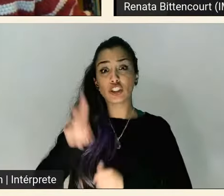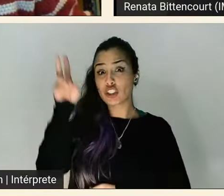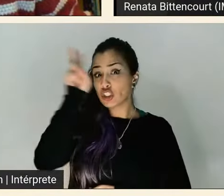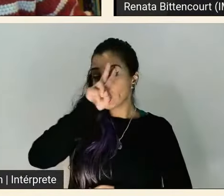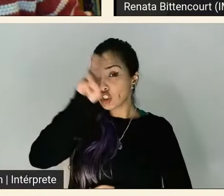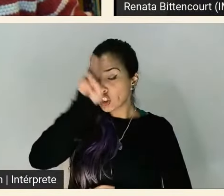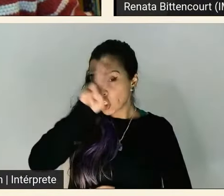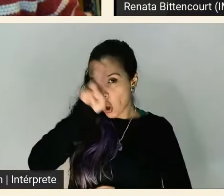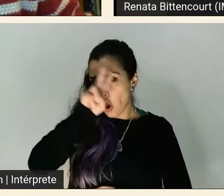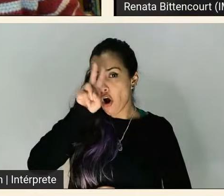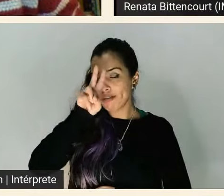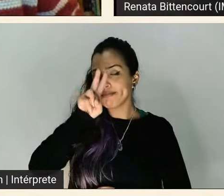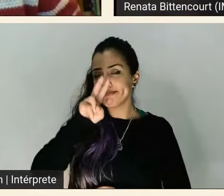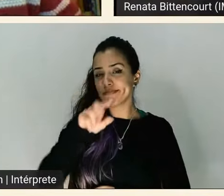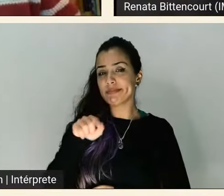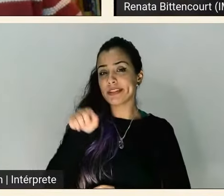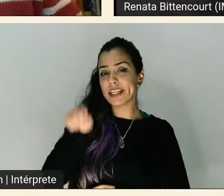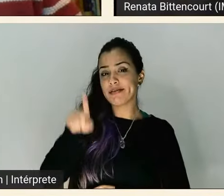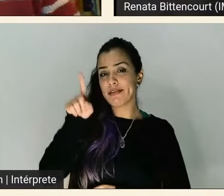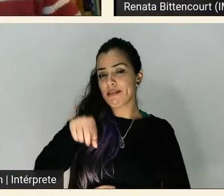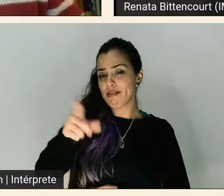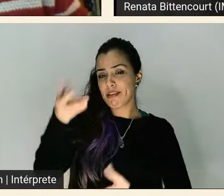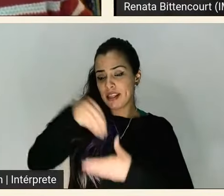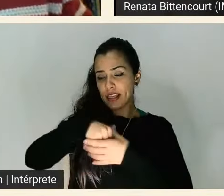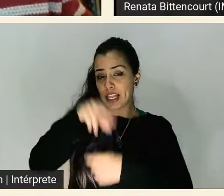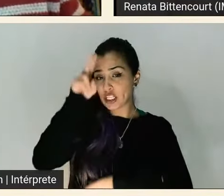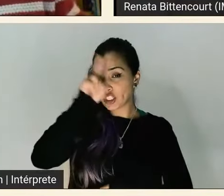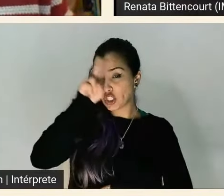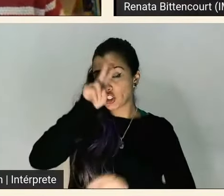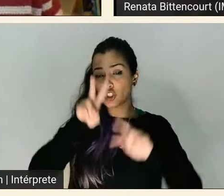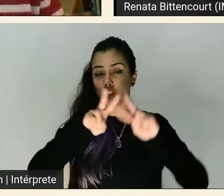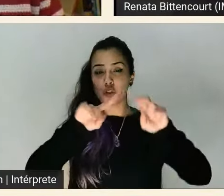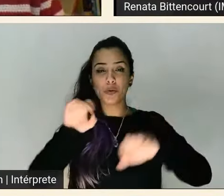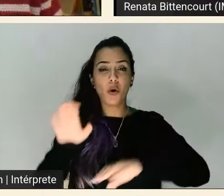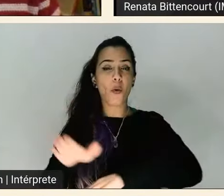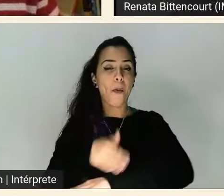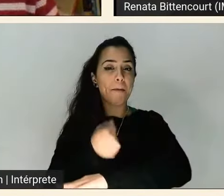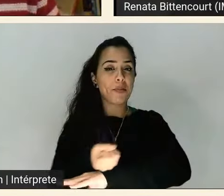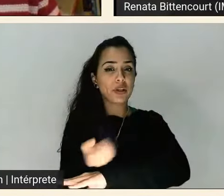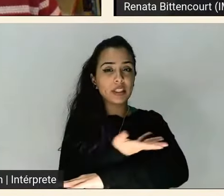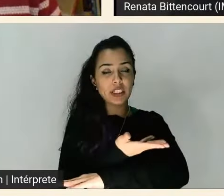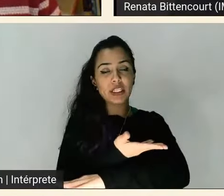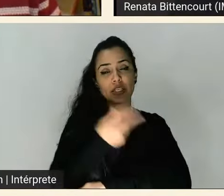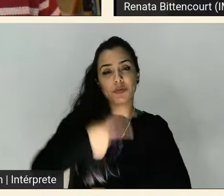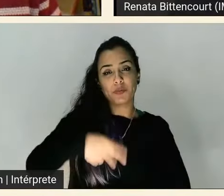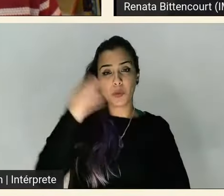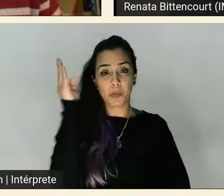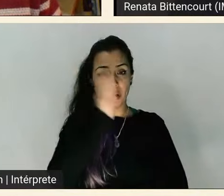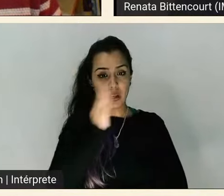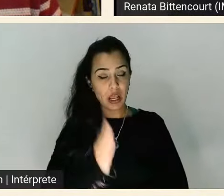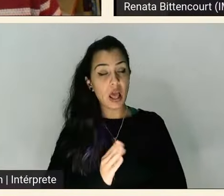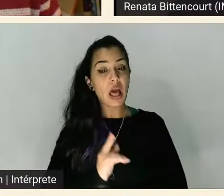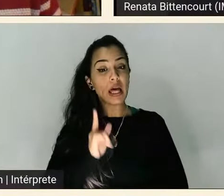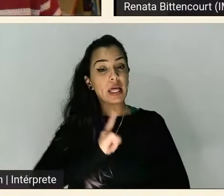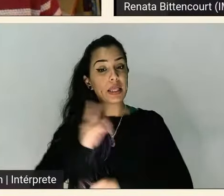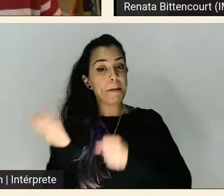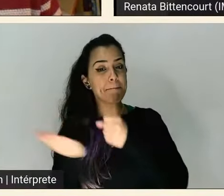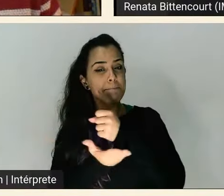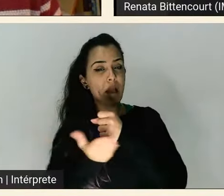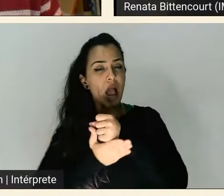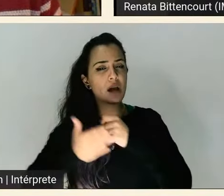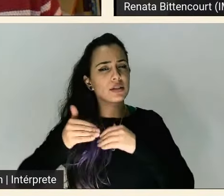Essa fala que se senta na historiografia do modernismo brasileiro e que vai nos dar mais bases para